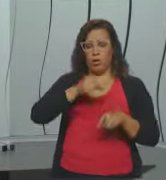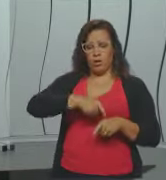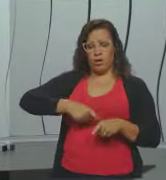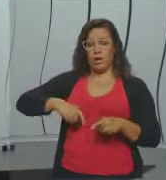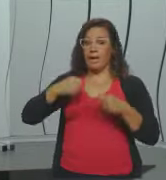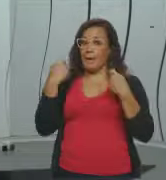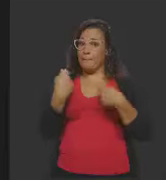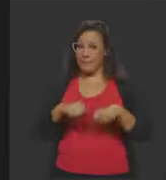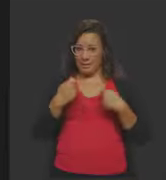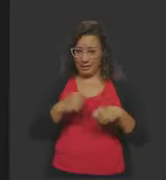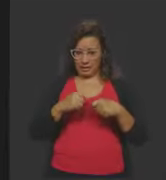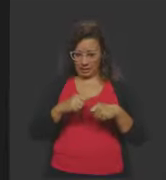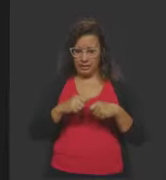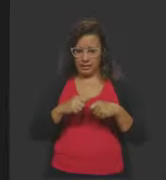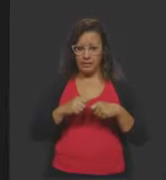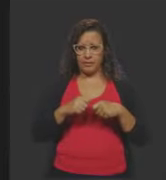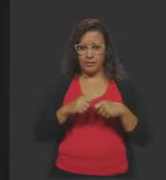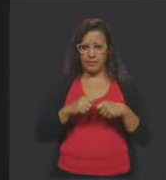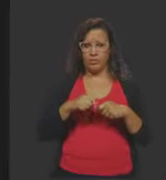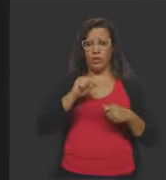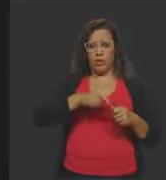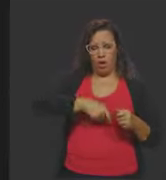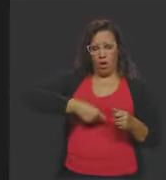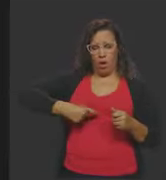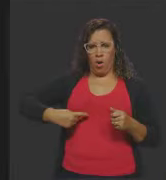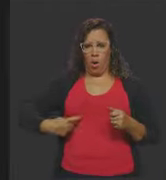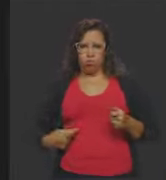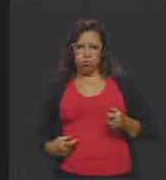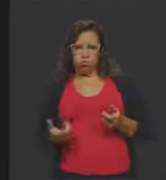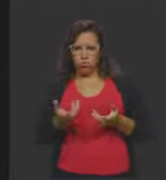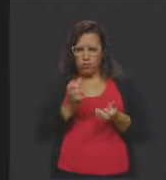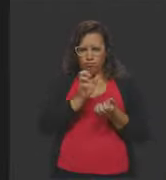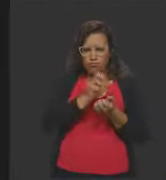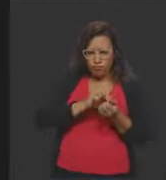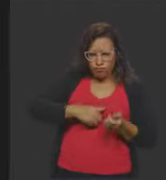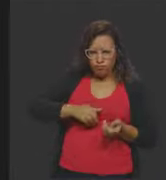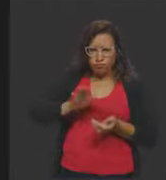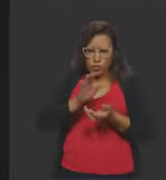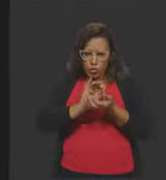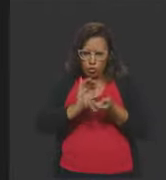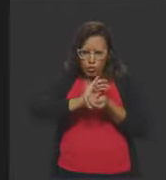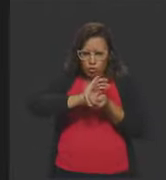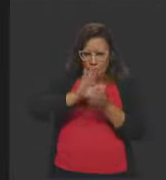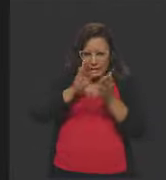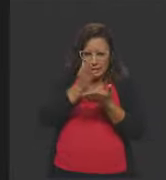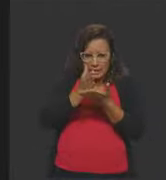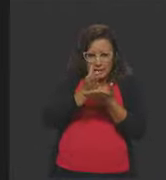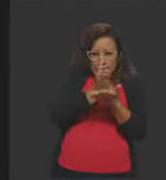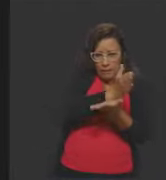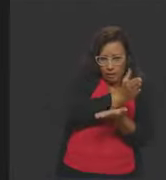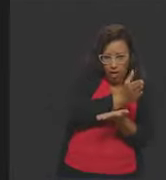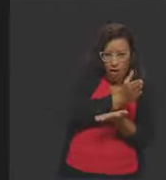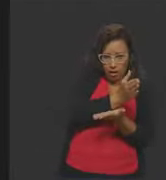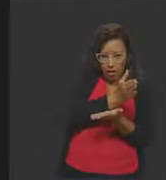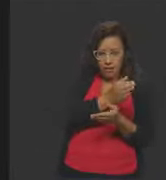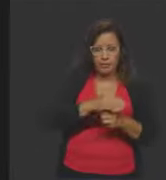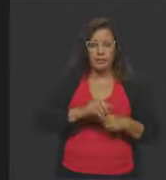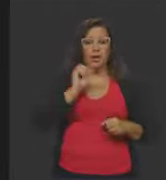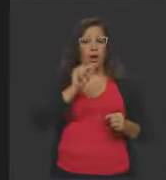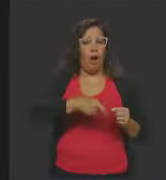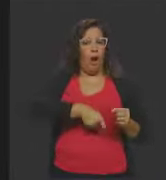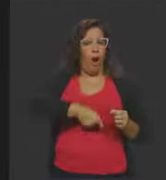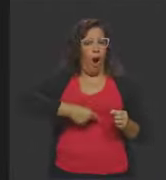elas precisam de ser feitas em forma de uma massa, juntas, né? Reunidas. O intestino grosso